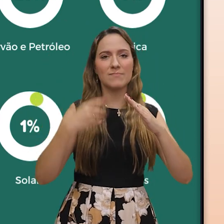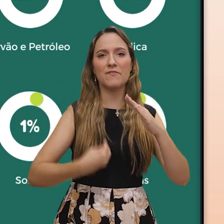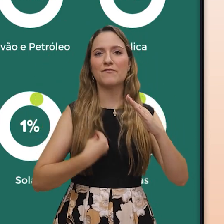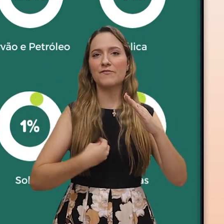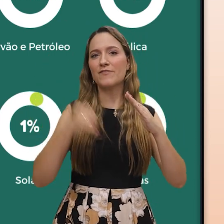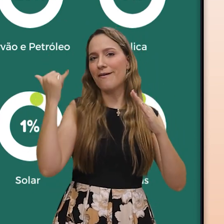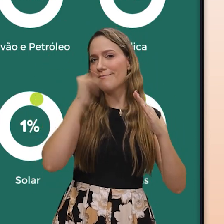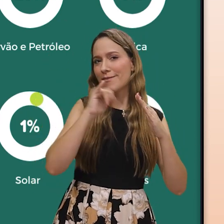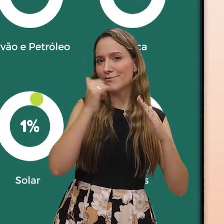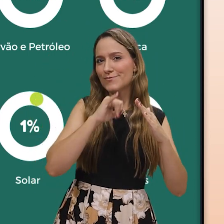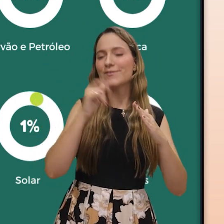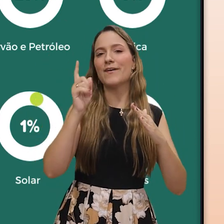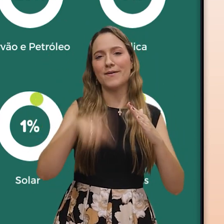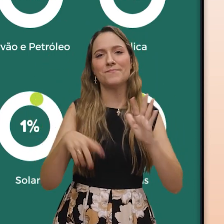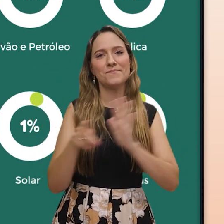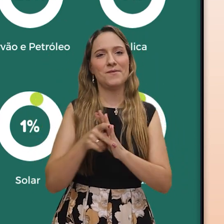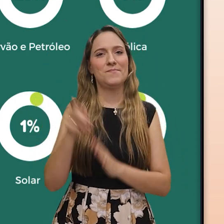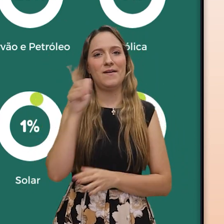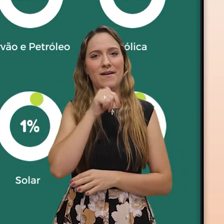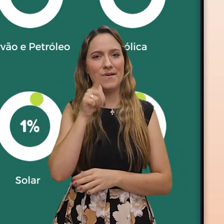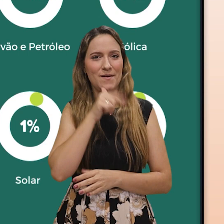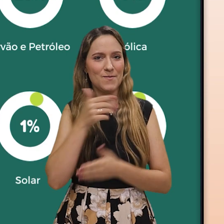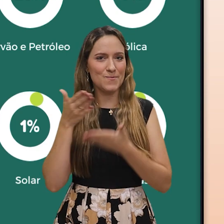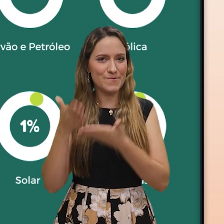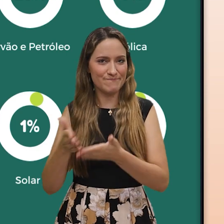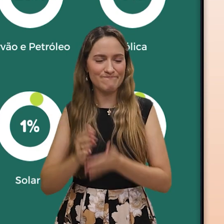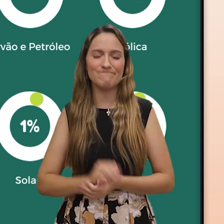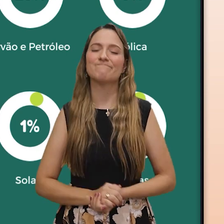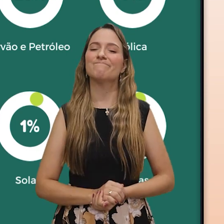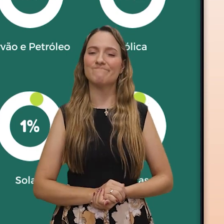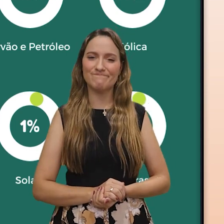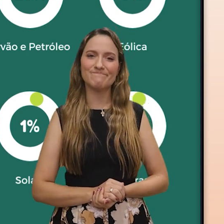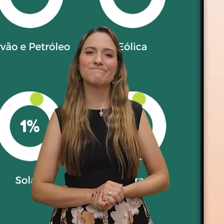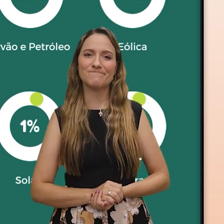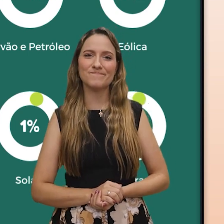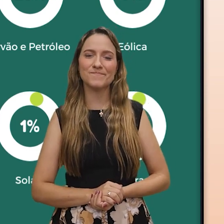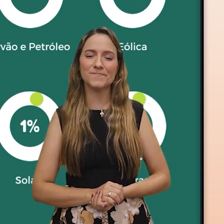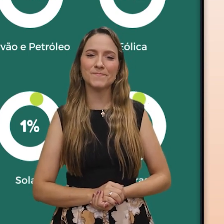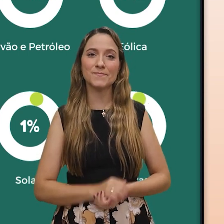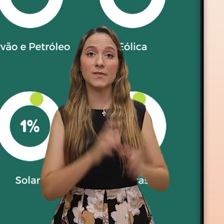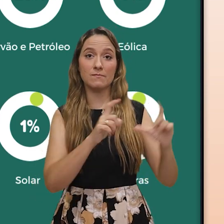é energia hídrica ou hidroelétrica.